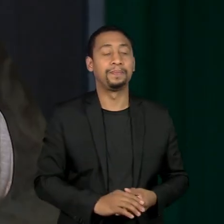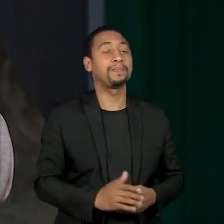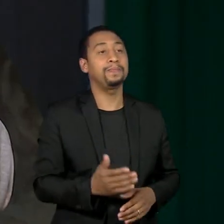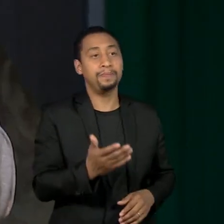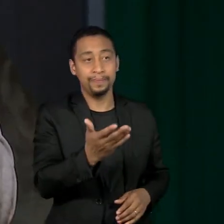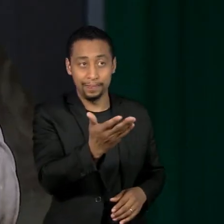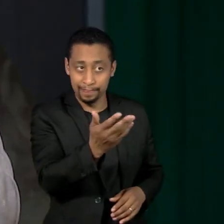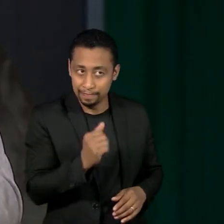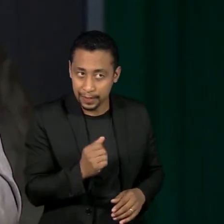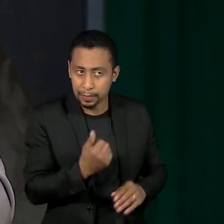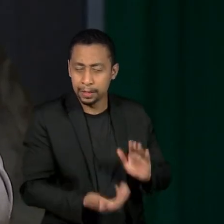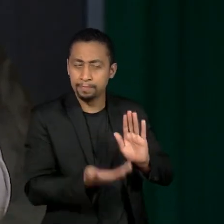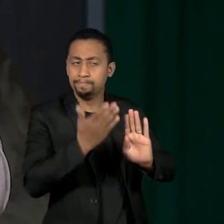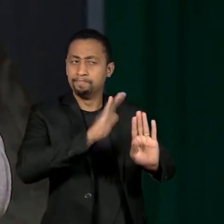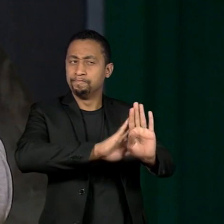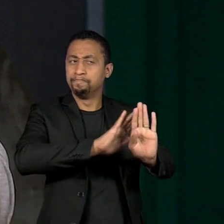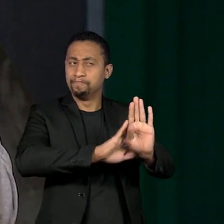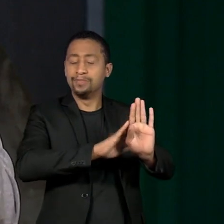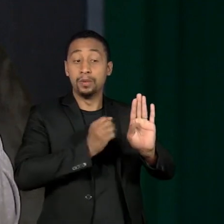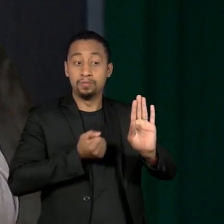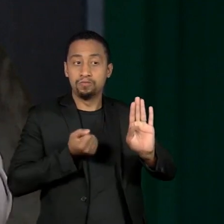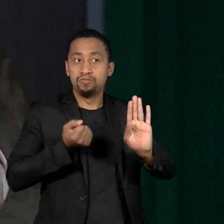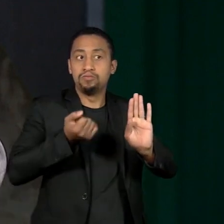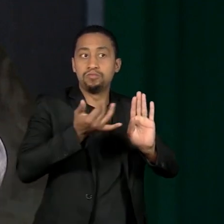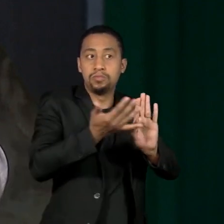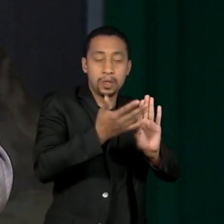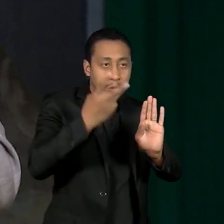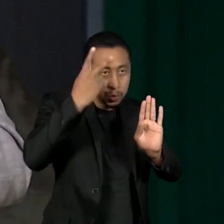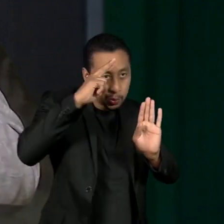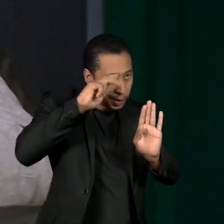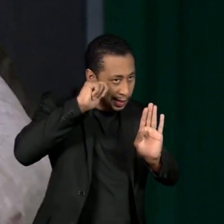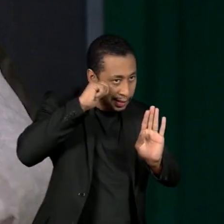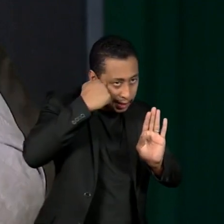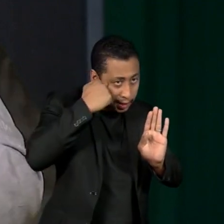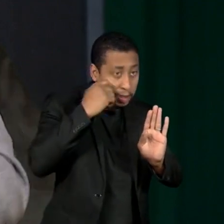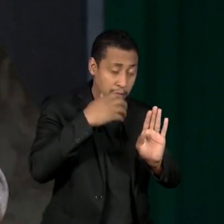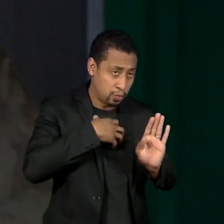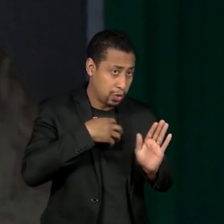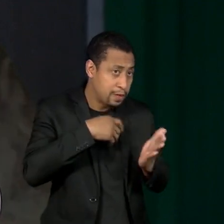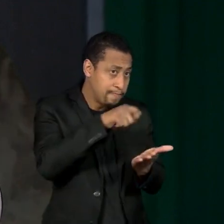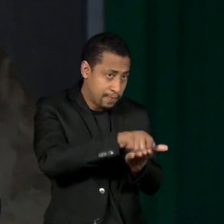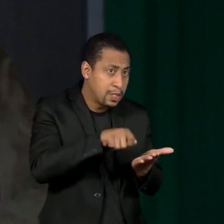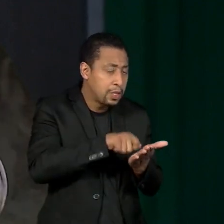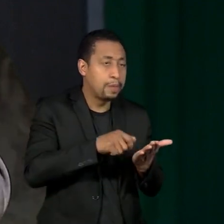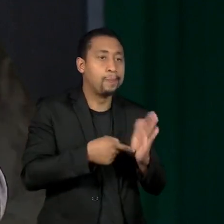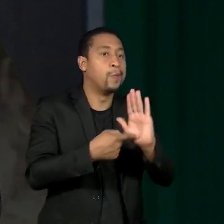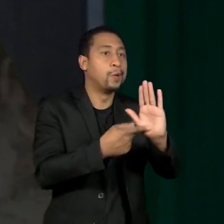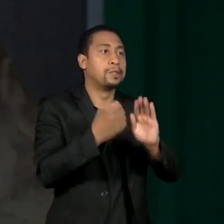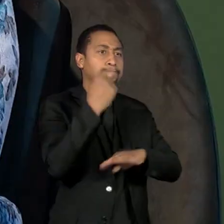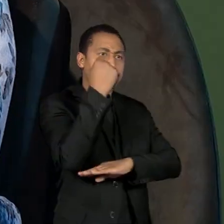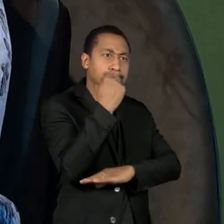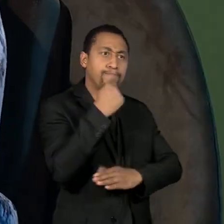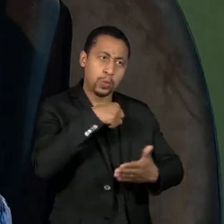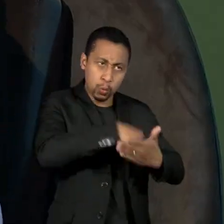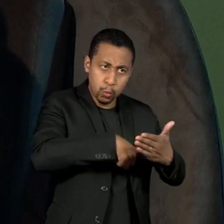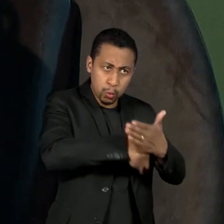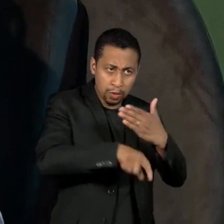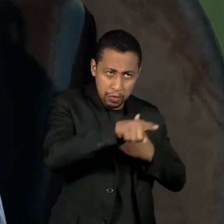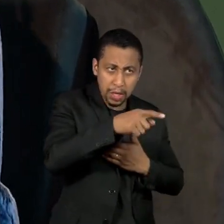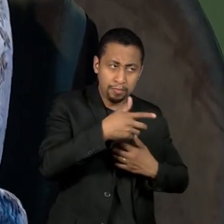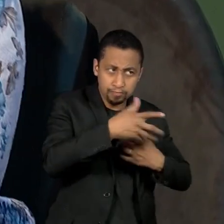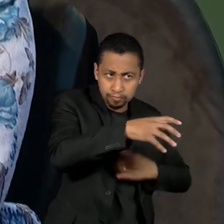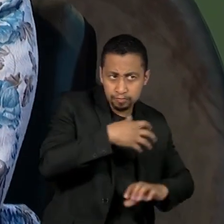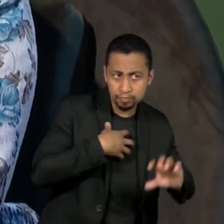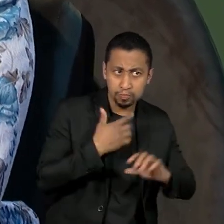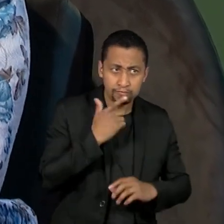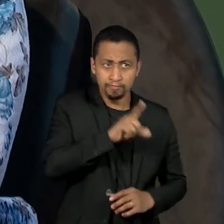a subjetividade é uma dimensão importante dessa escrita de resistência e de luta para você? Para mim, a